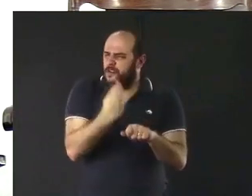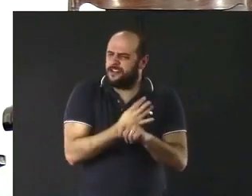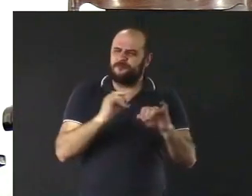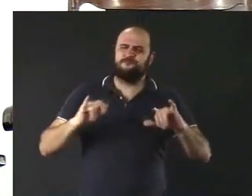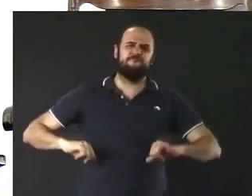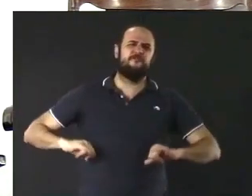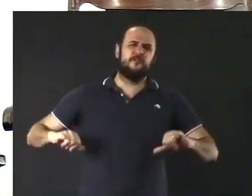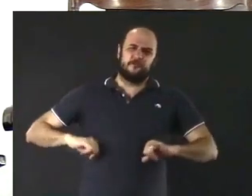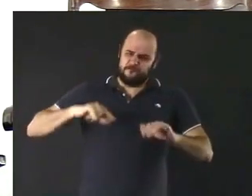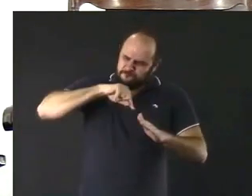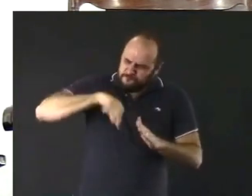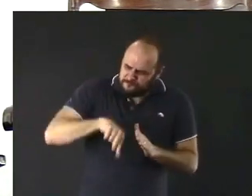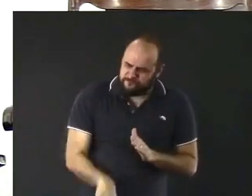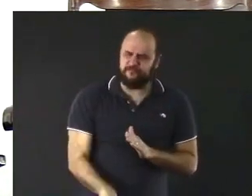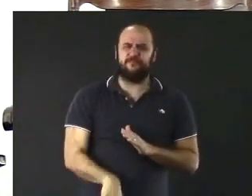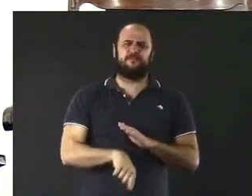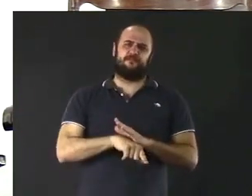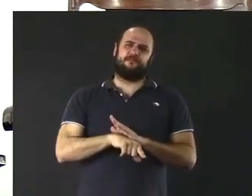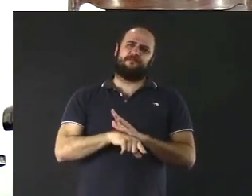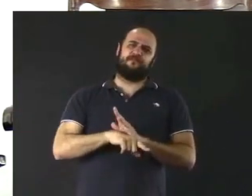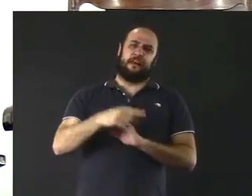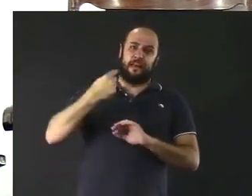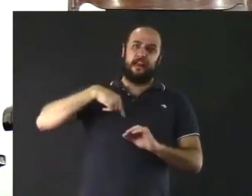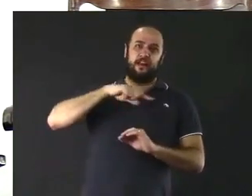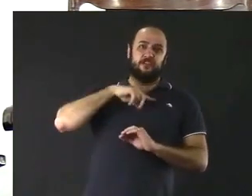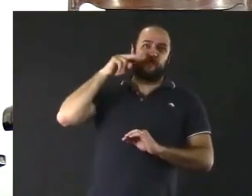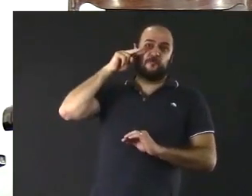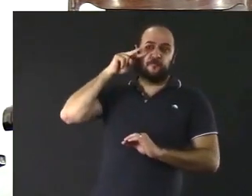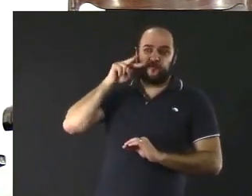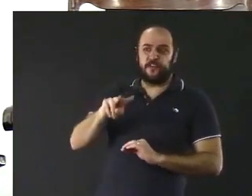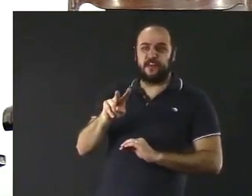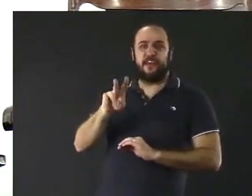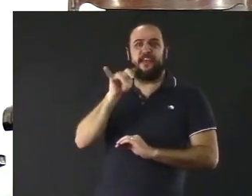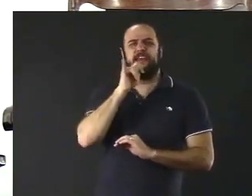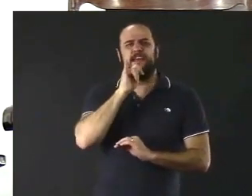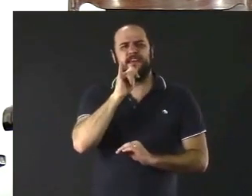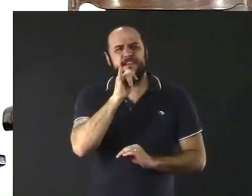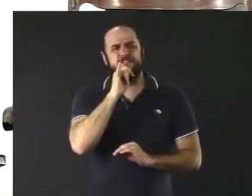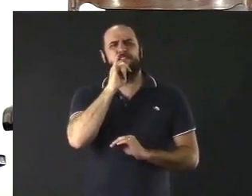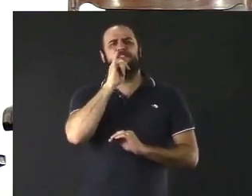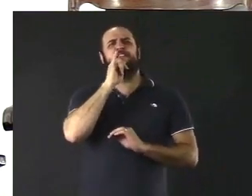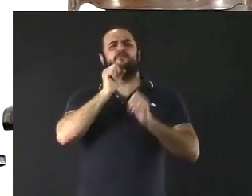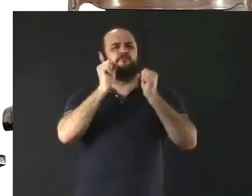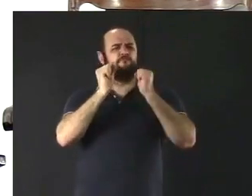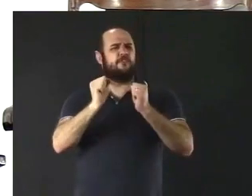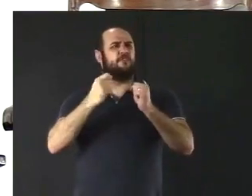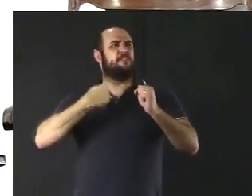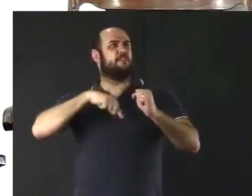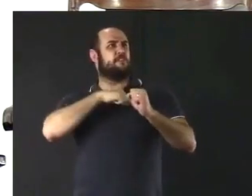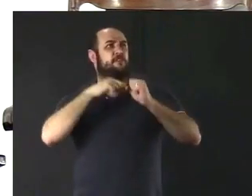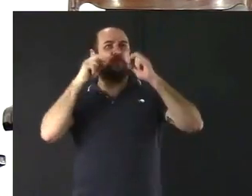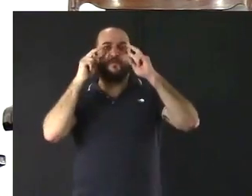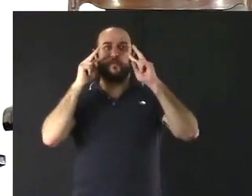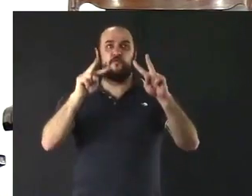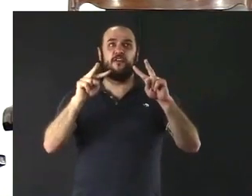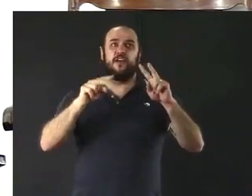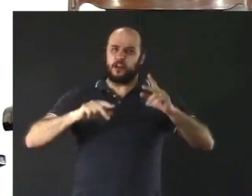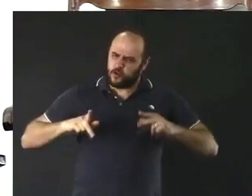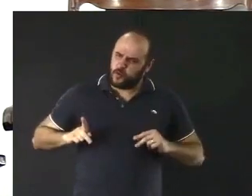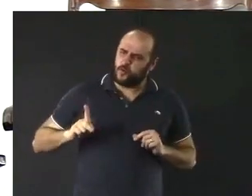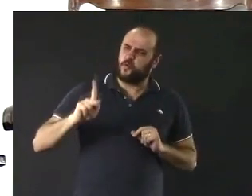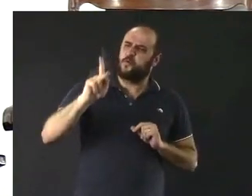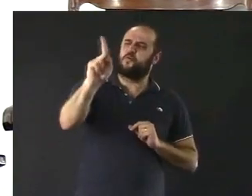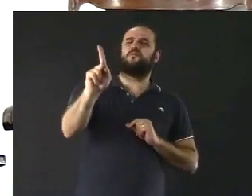venceu. Assim podemos olhar para esse exemplo que nos possibilitou a corrida e a vitória, para continuarmos